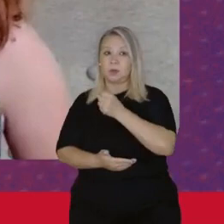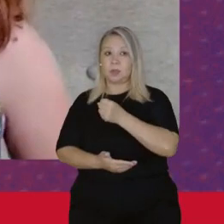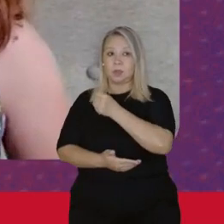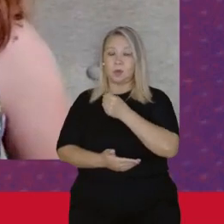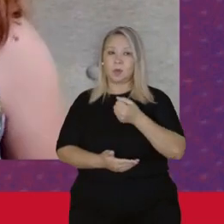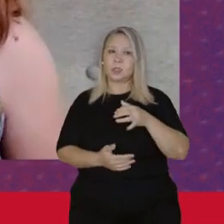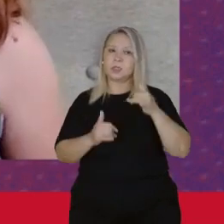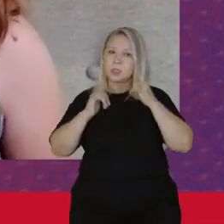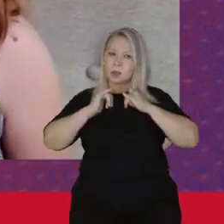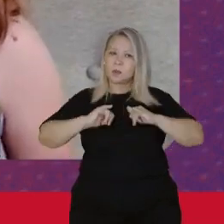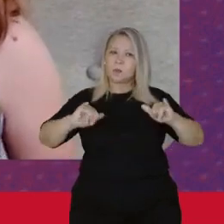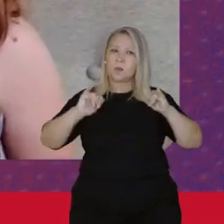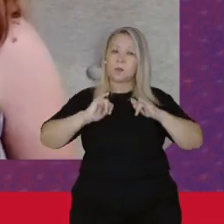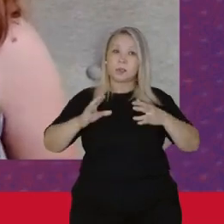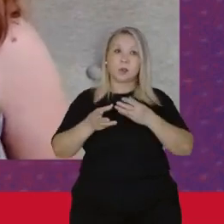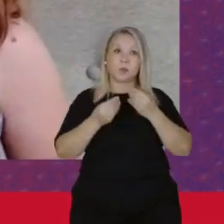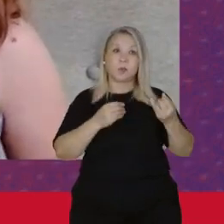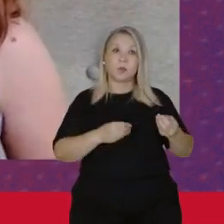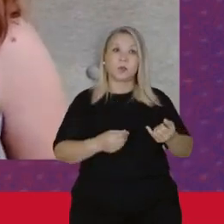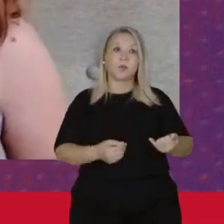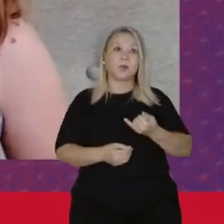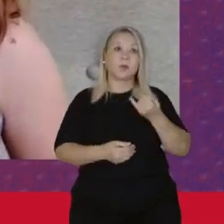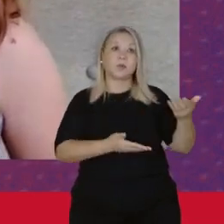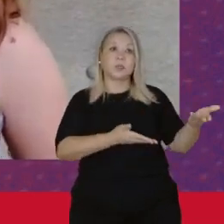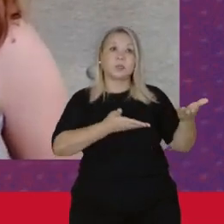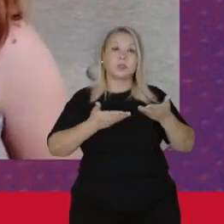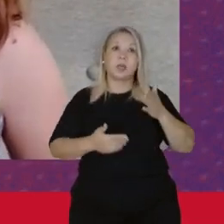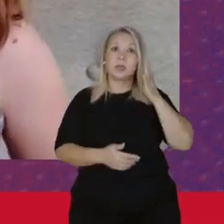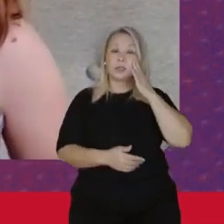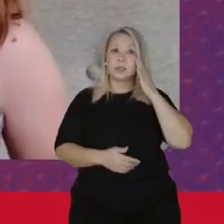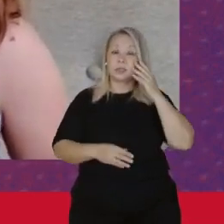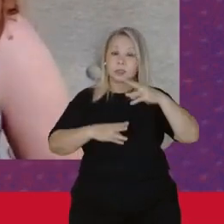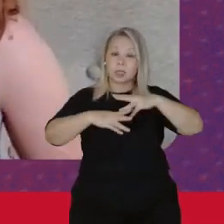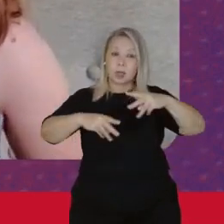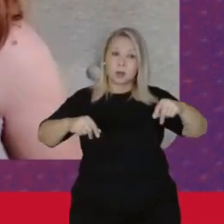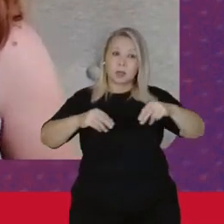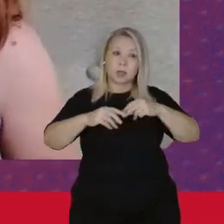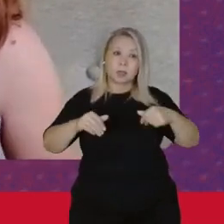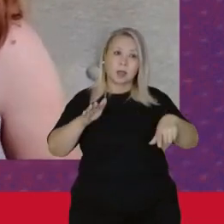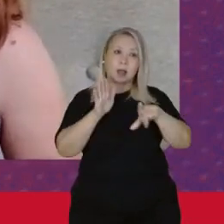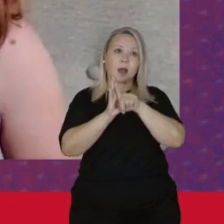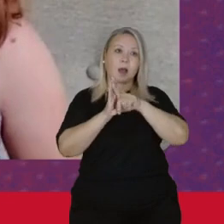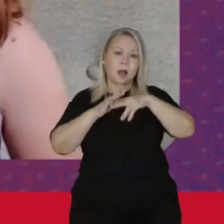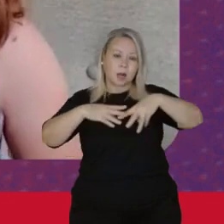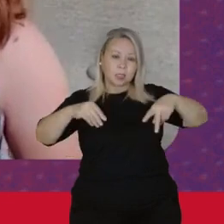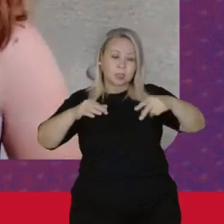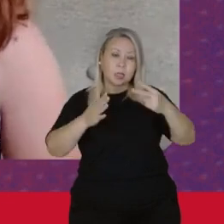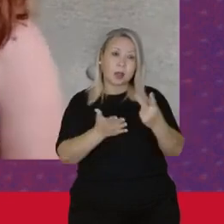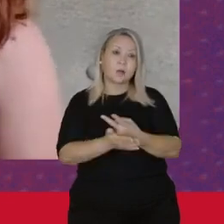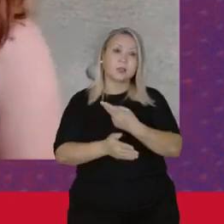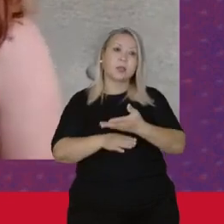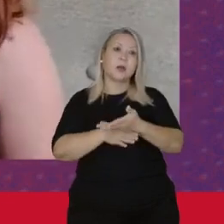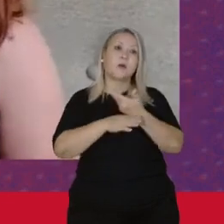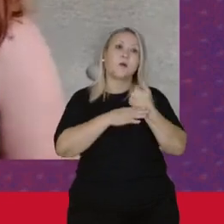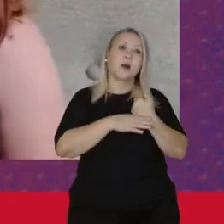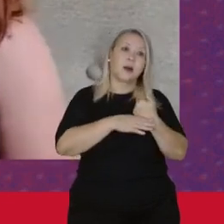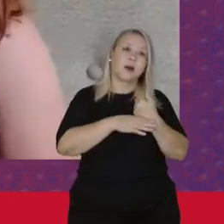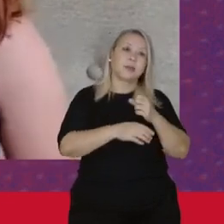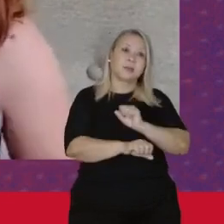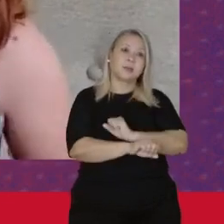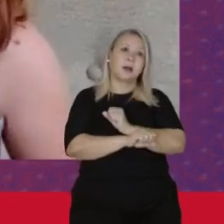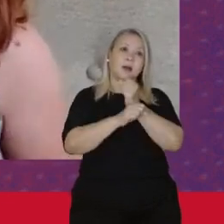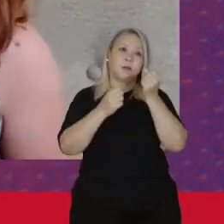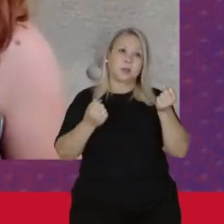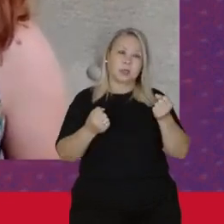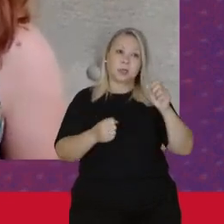dado muito importante da gente trazer, porque a gente sabe, então, que a terra, né, e a lei de terras, ela aconteceu antes da abolição, ou seja, antes